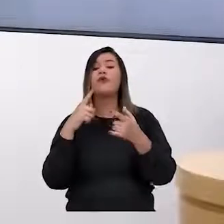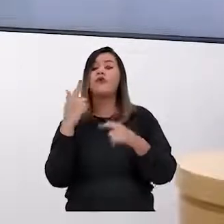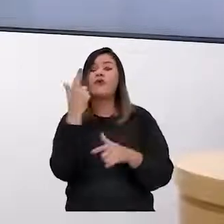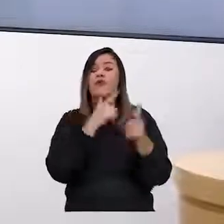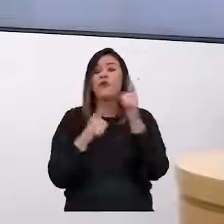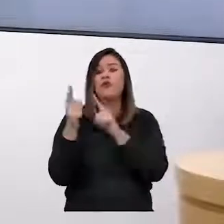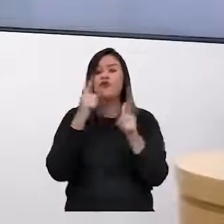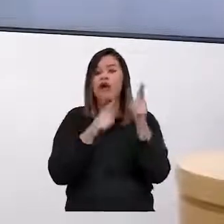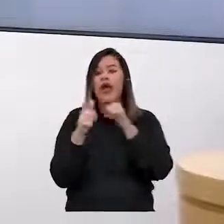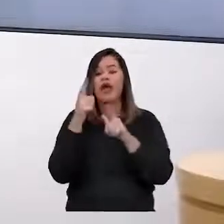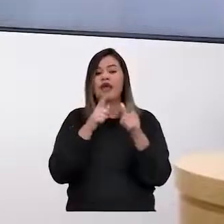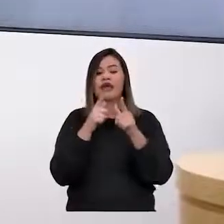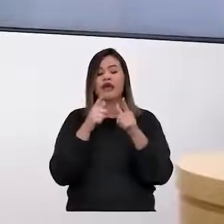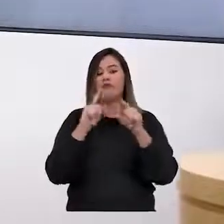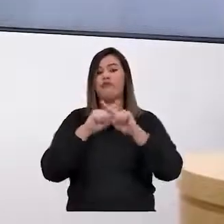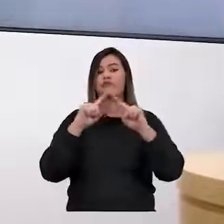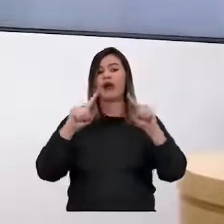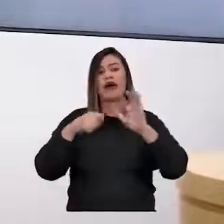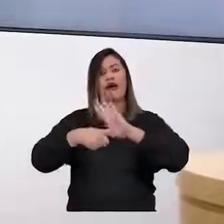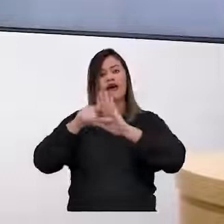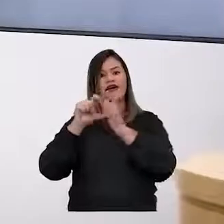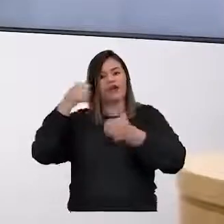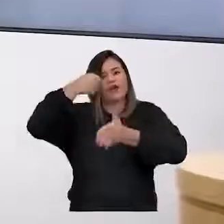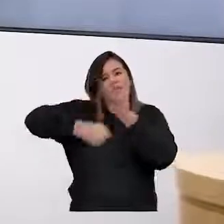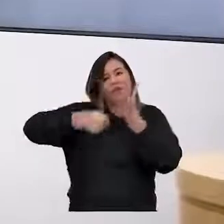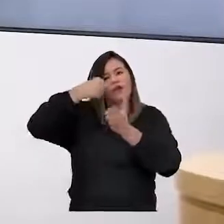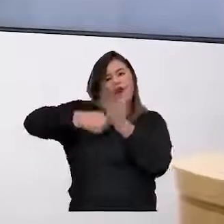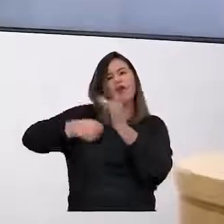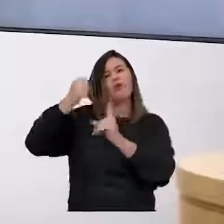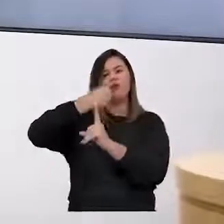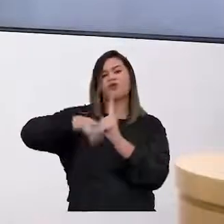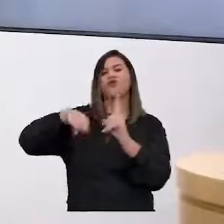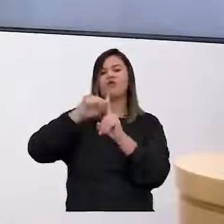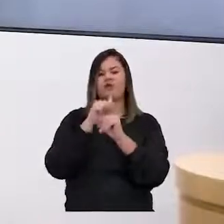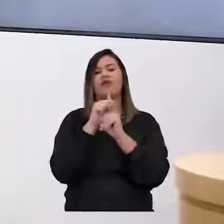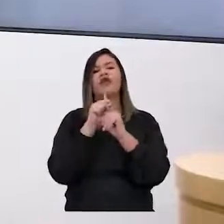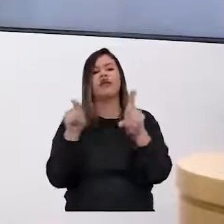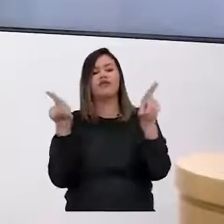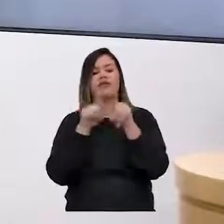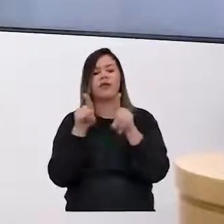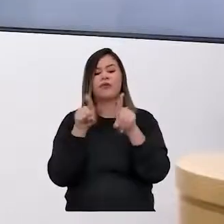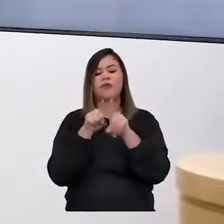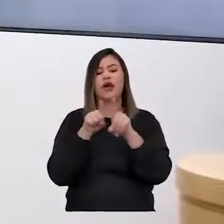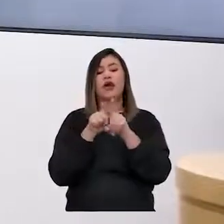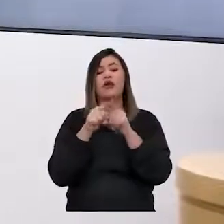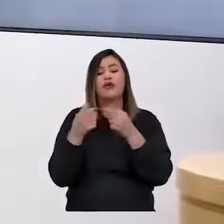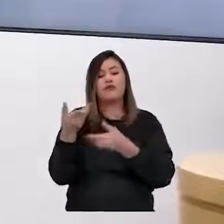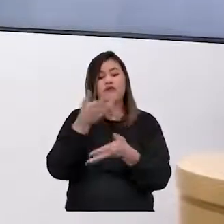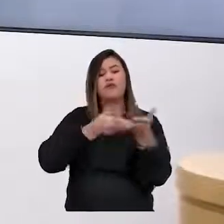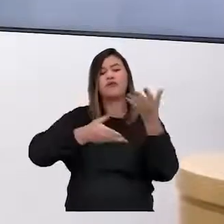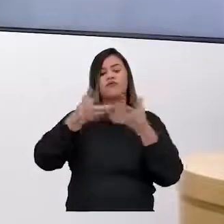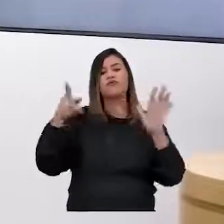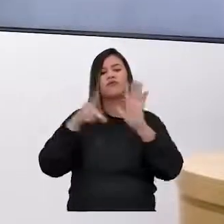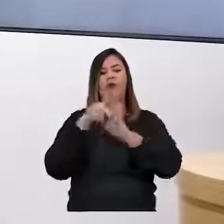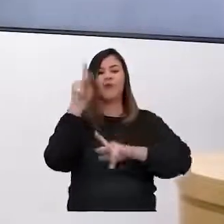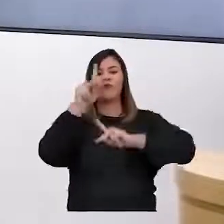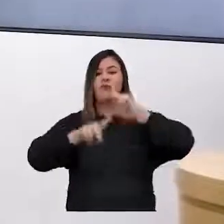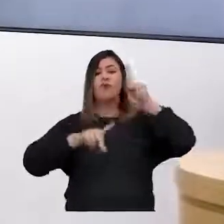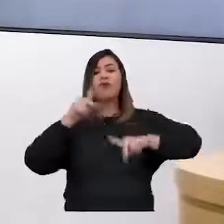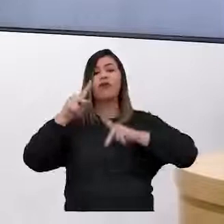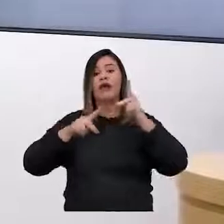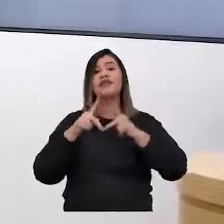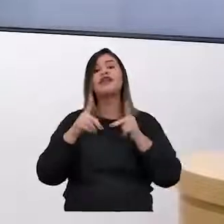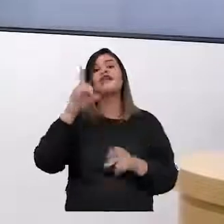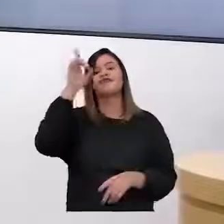dados. Eles foram conquistados, foram frutos de luta social e muita contribuição da população para que esses